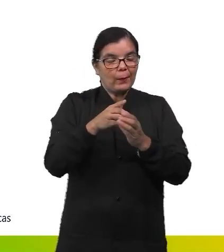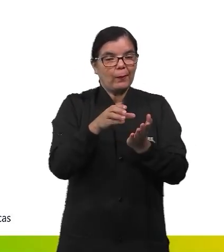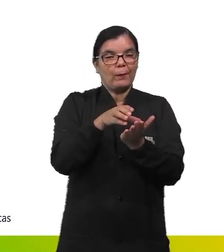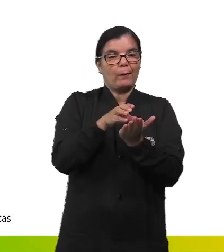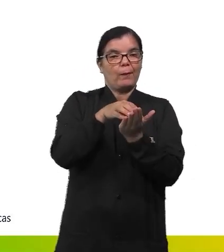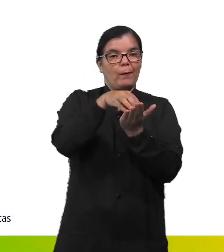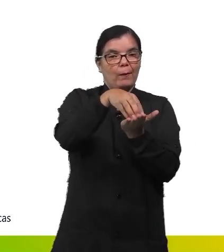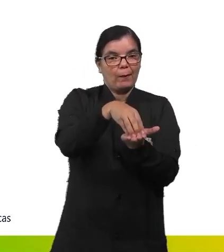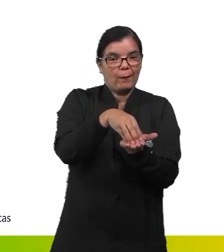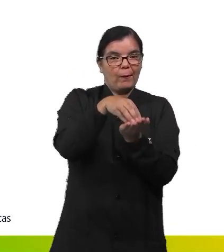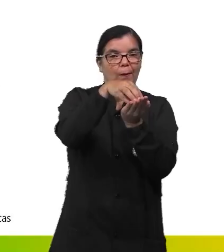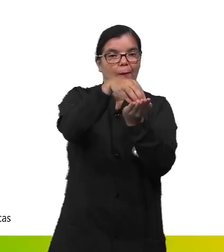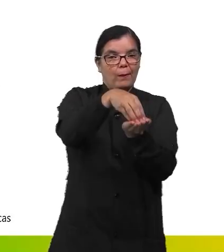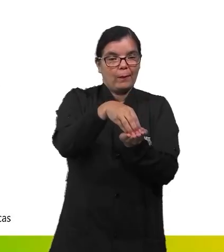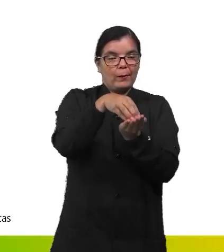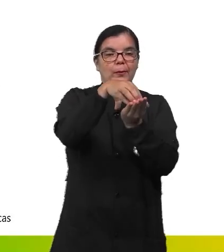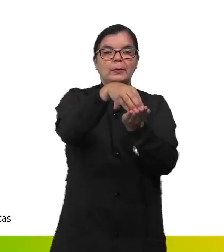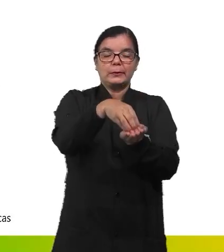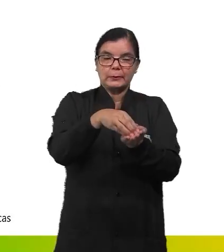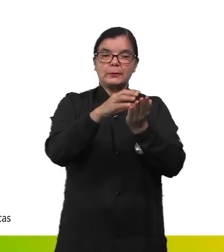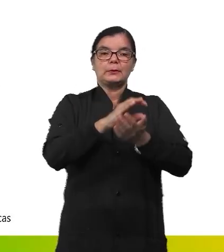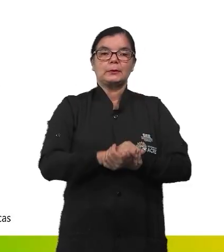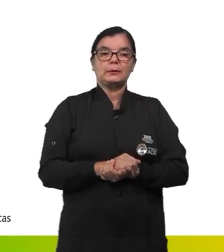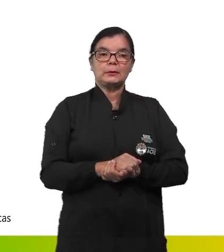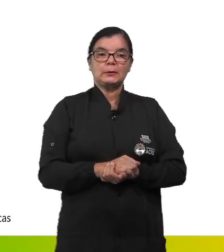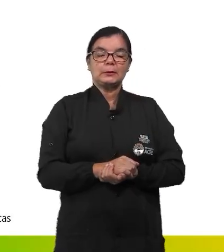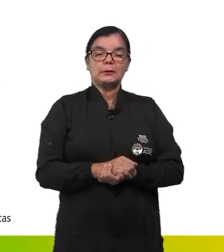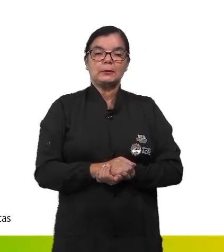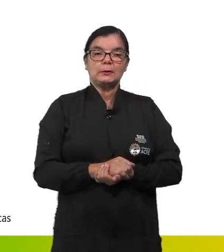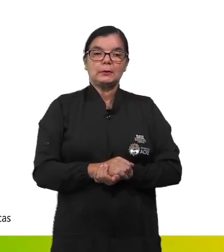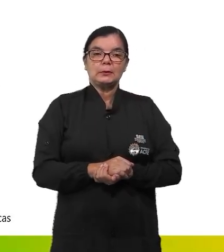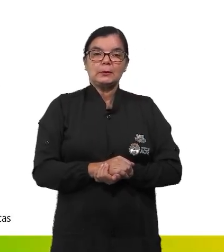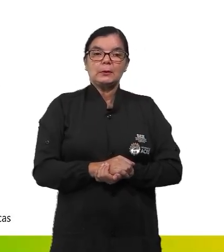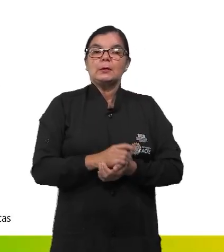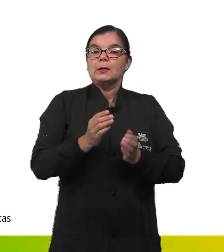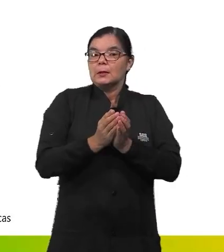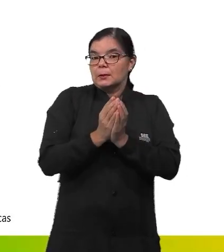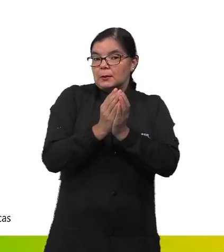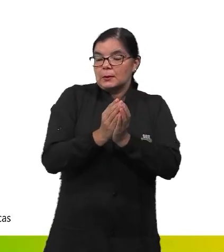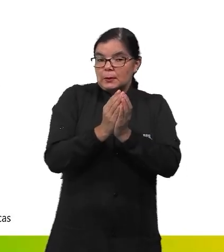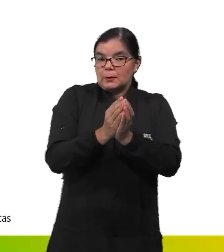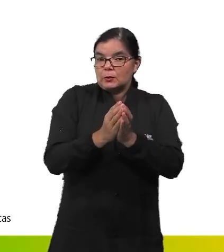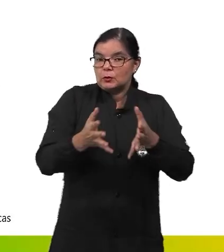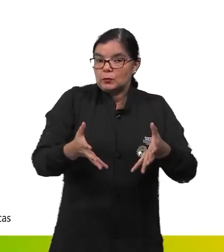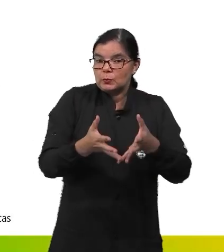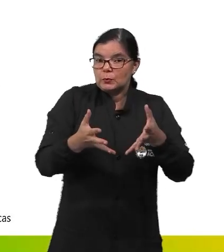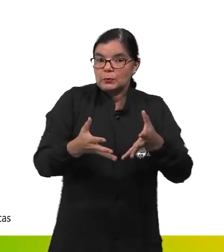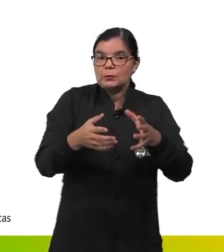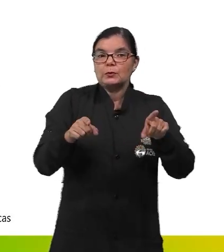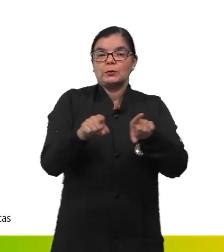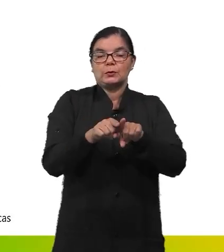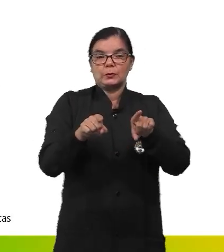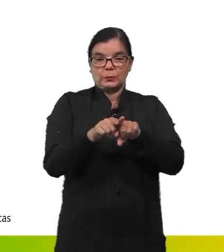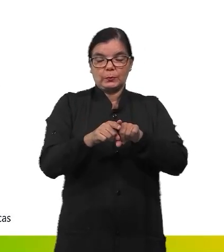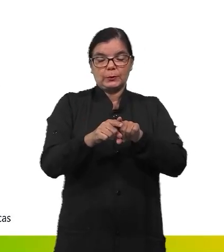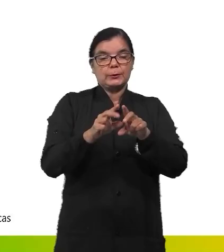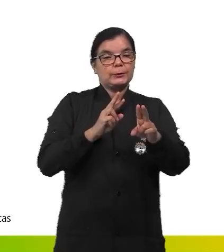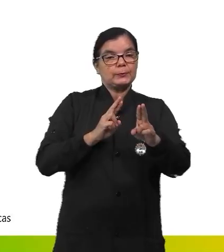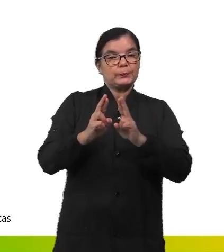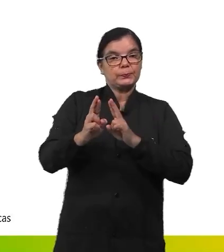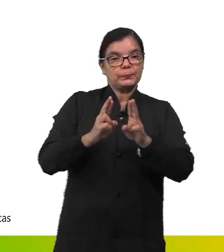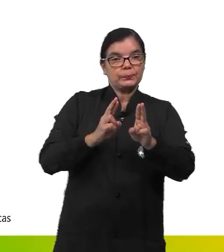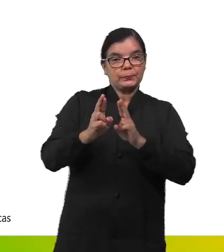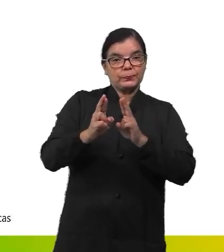as naus. E ela é, a expansão marítima, impulsionada principalmente pelas relações